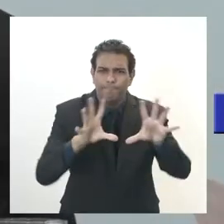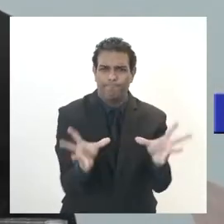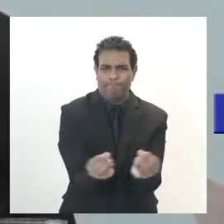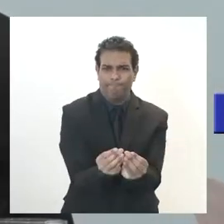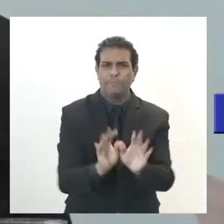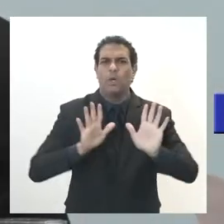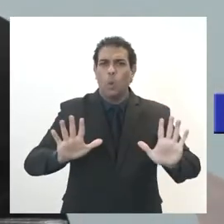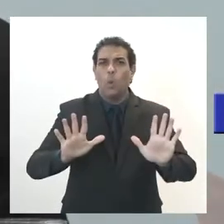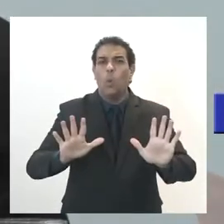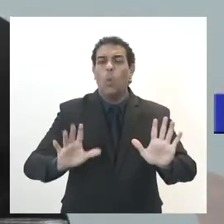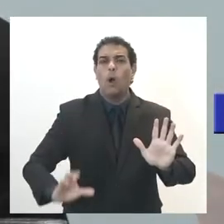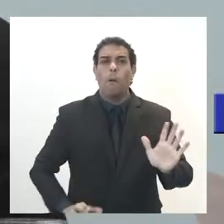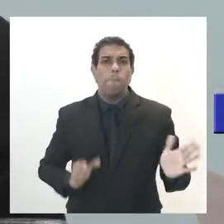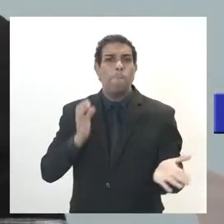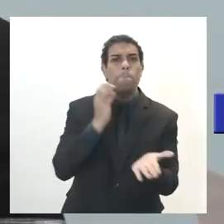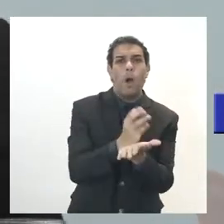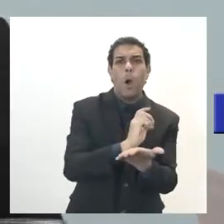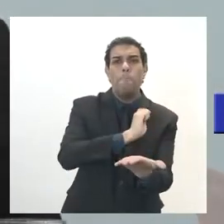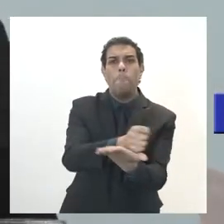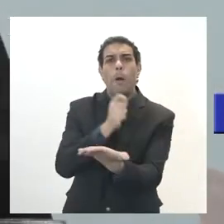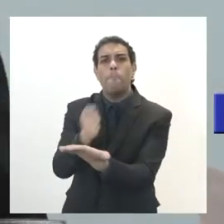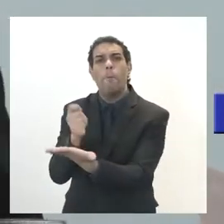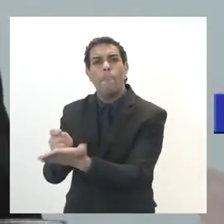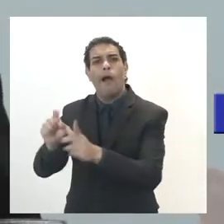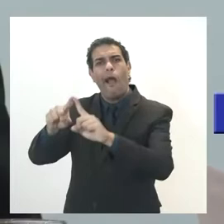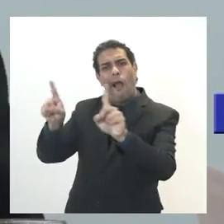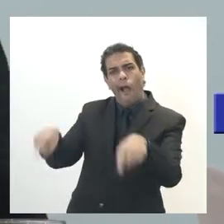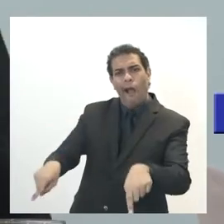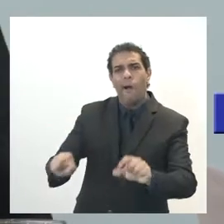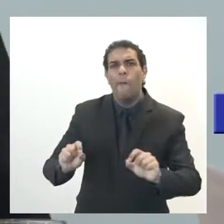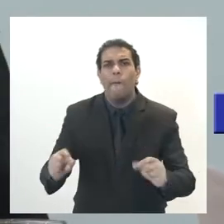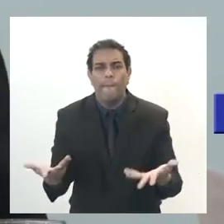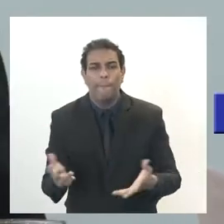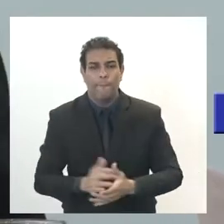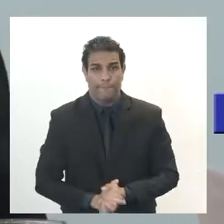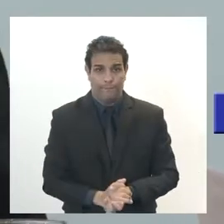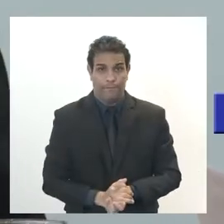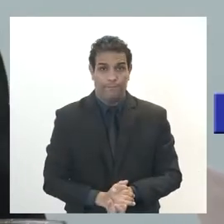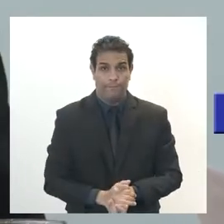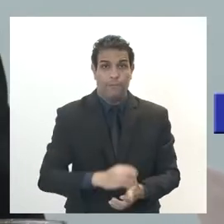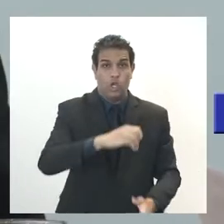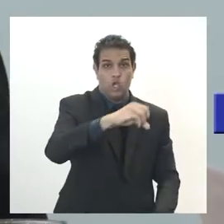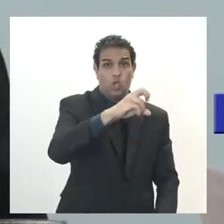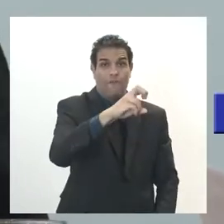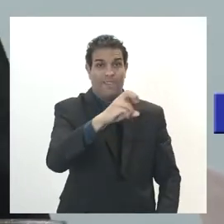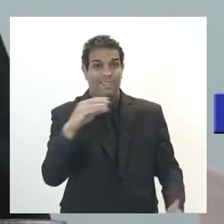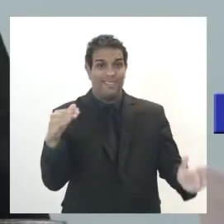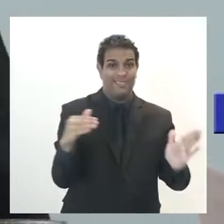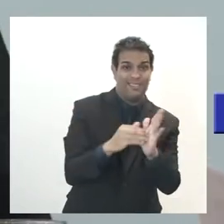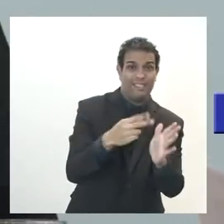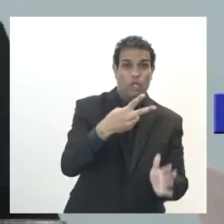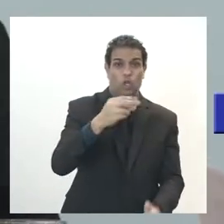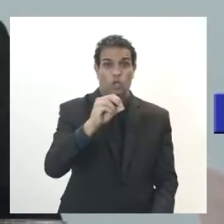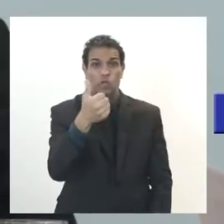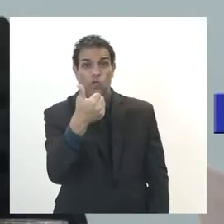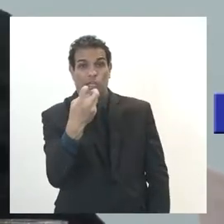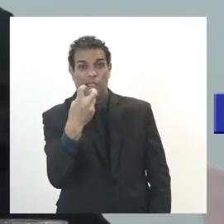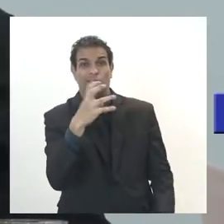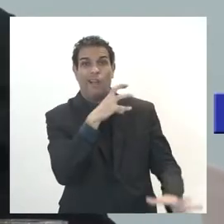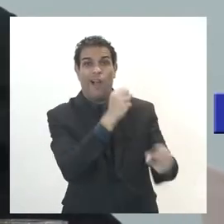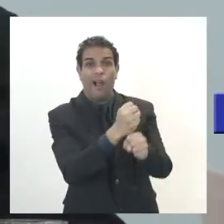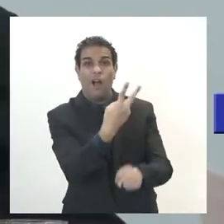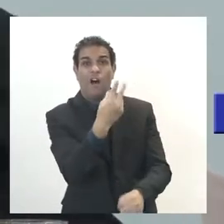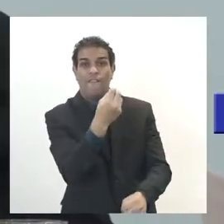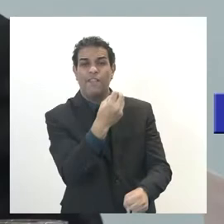exposição sobre gasto público excessivo com servidores olha in the 95/2015 importante esse intervalo de 20